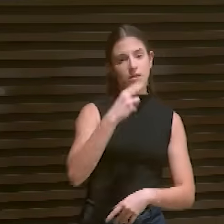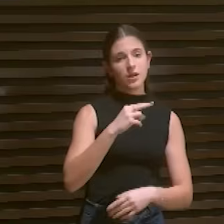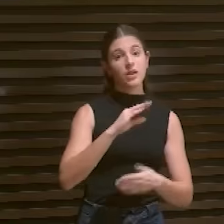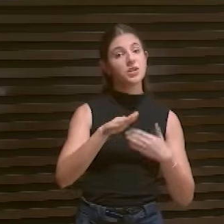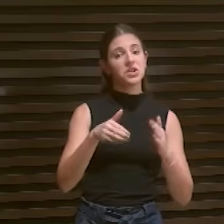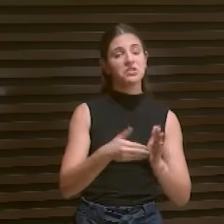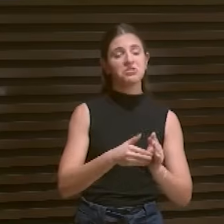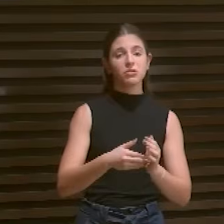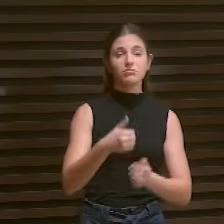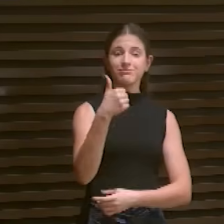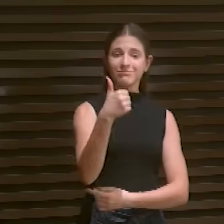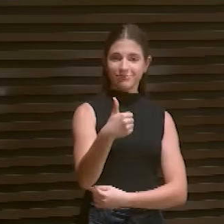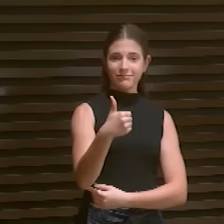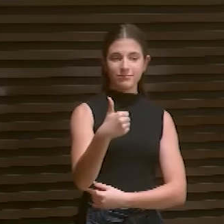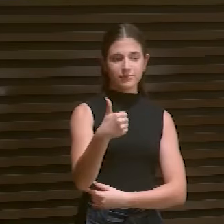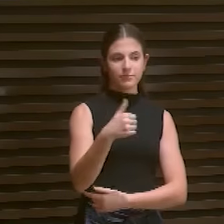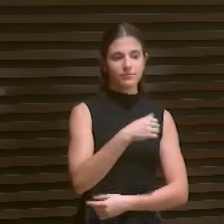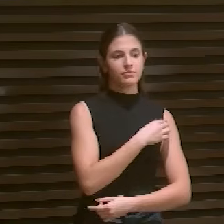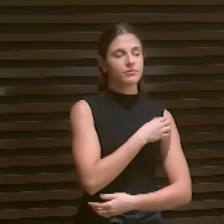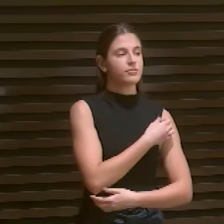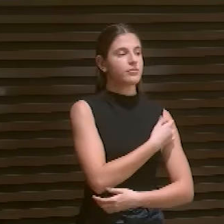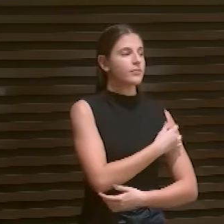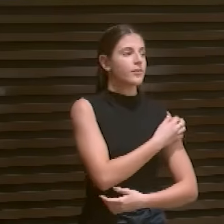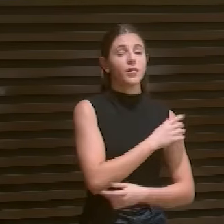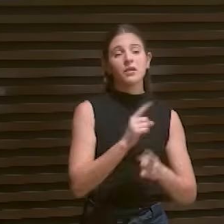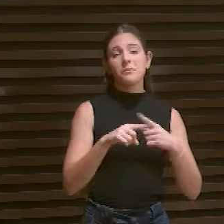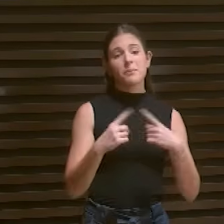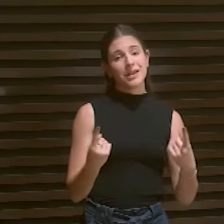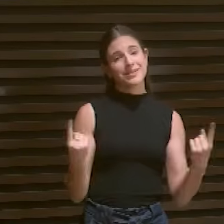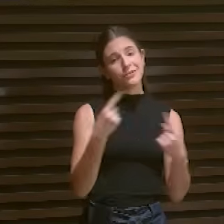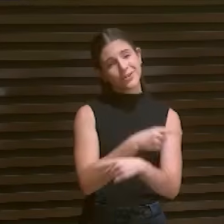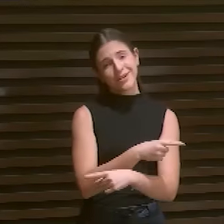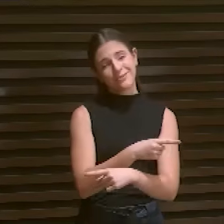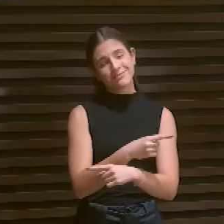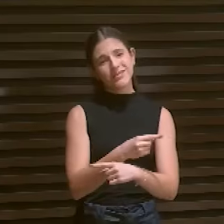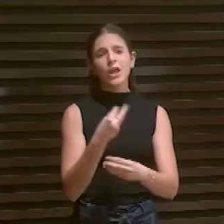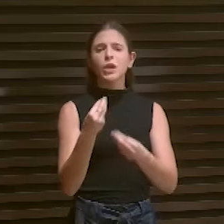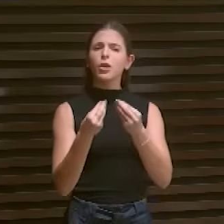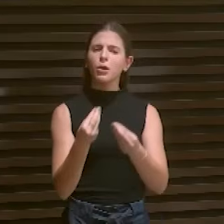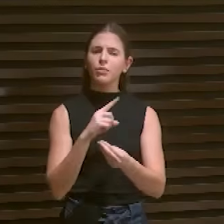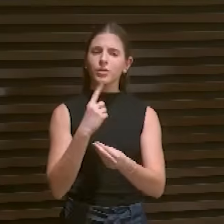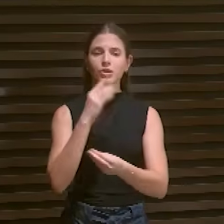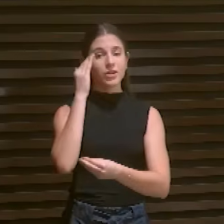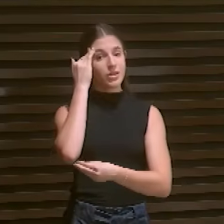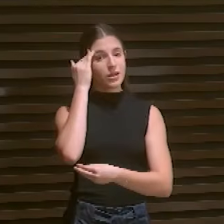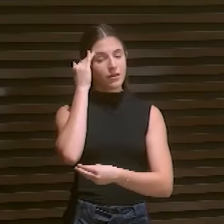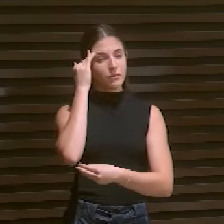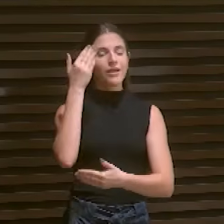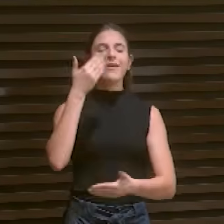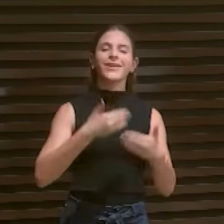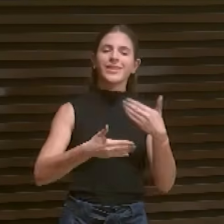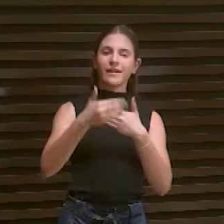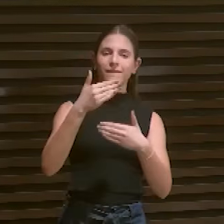tudo indo muito bem. Só que não está. E como que nós entendemos isto? Por